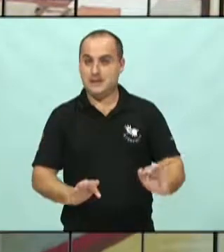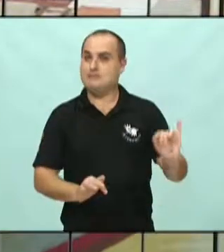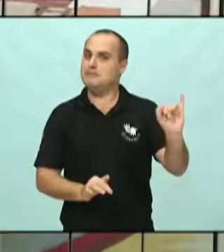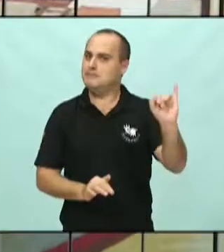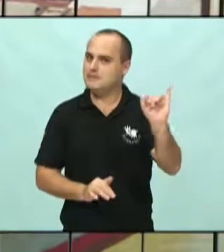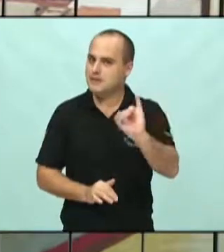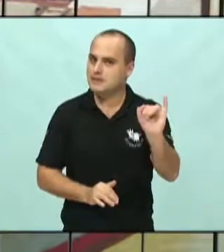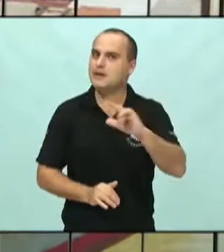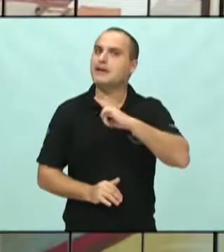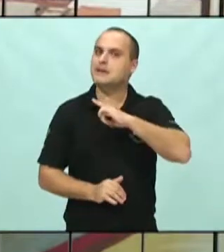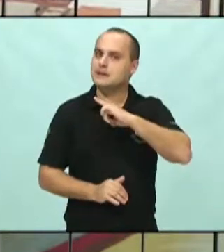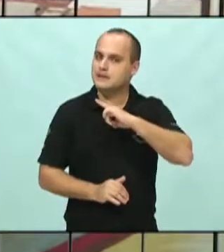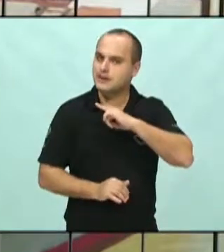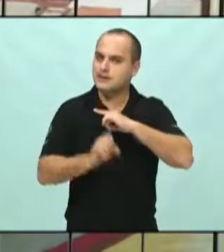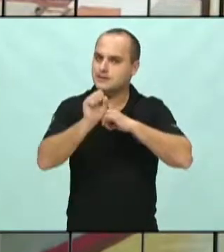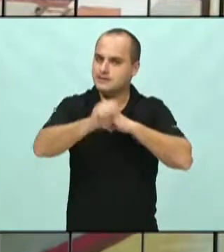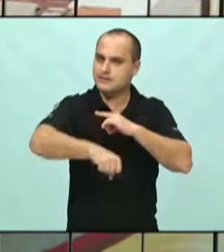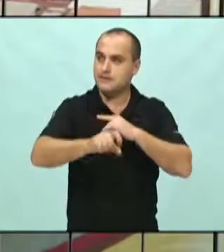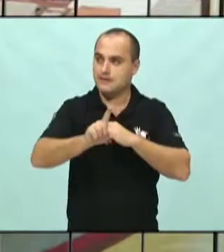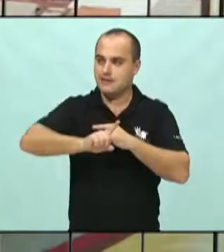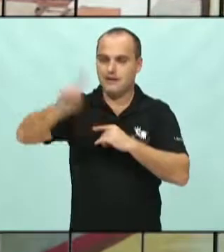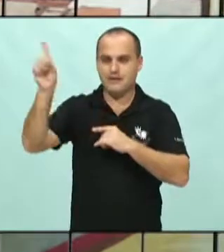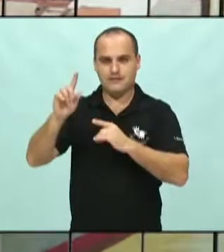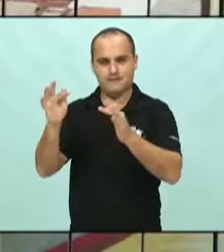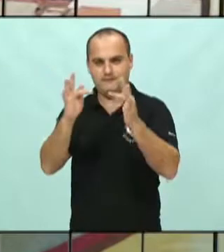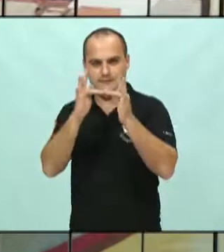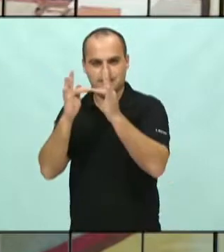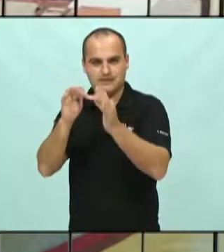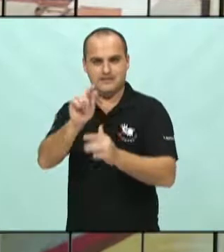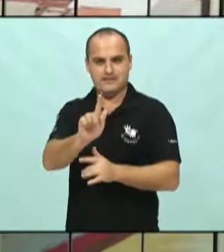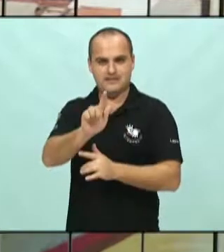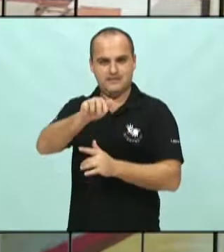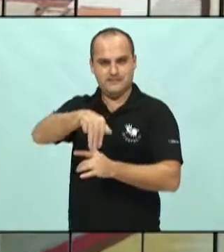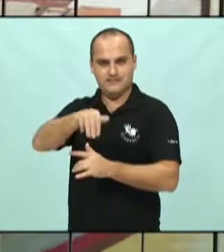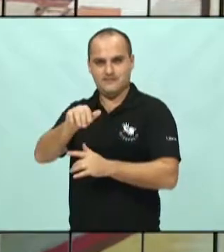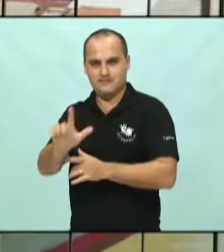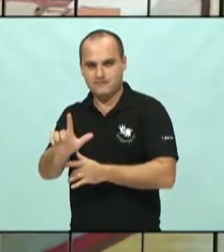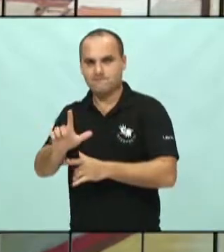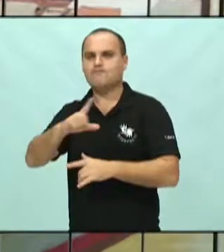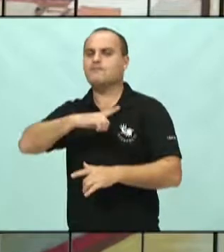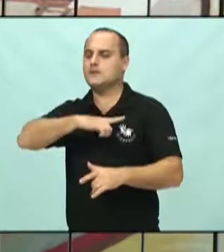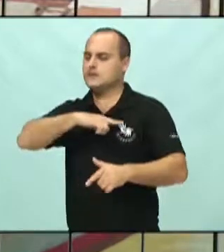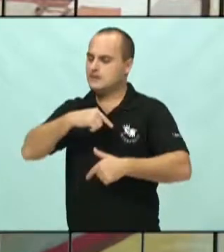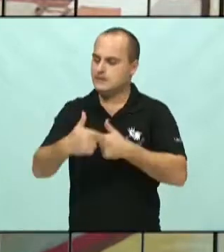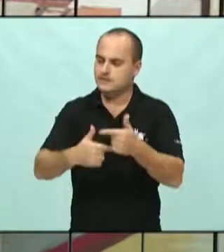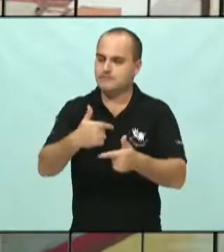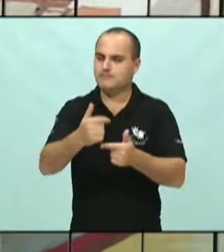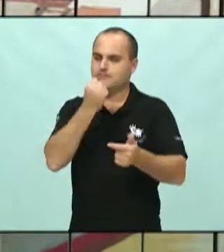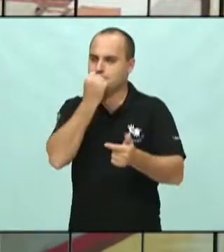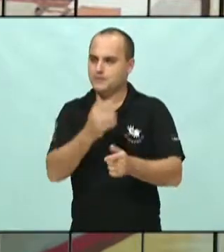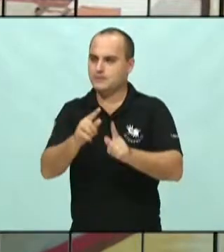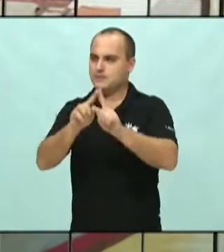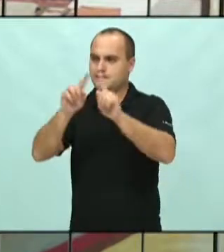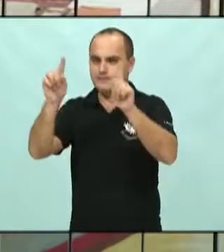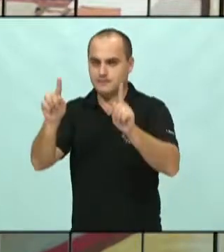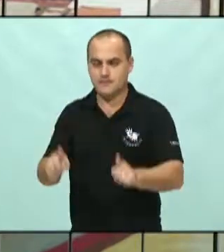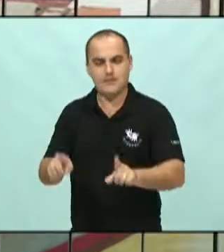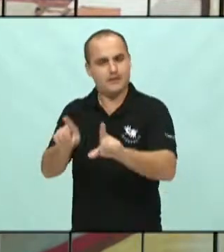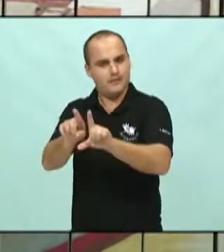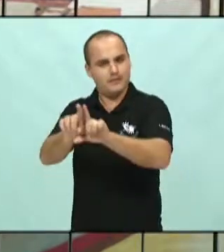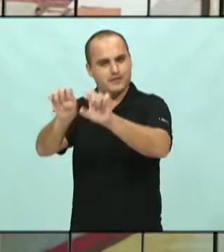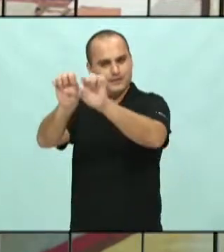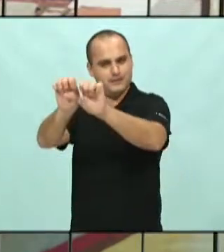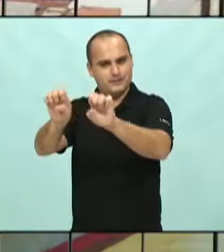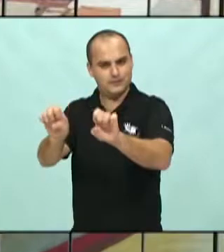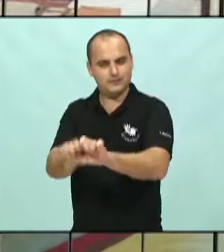arquivo público da Fundação Genésio Miranda Lins. Um excelente trabalho feito ali pelos funcionários e também a estrutura é